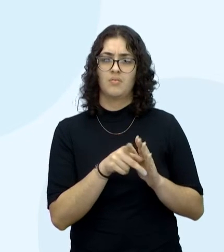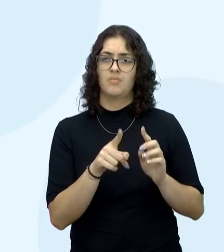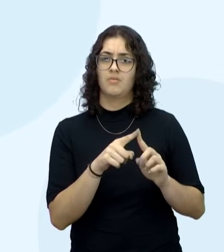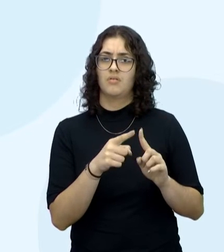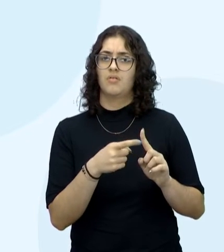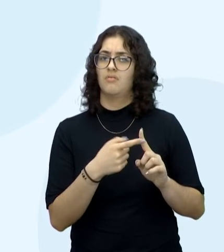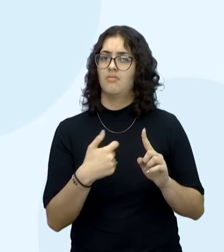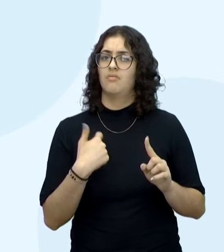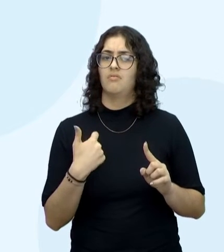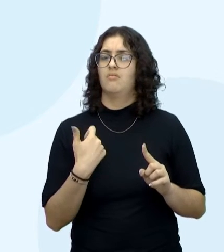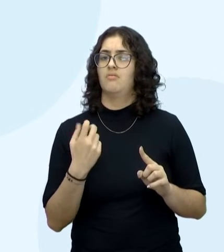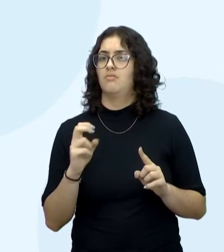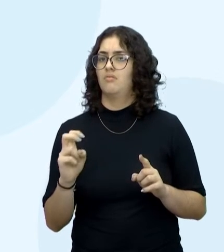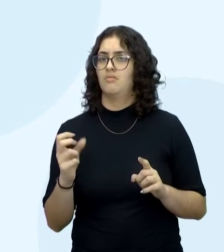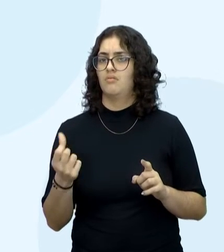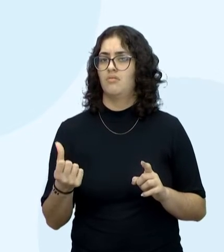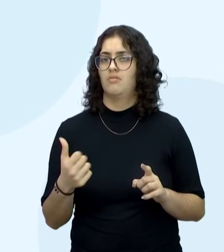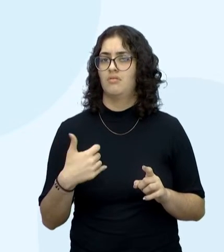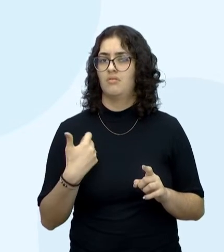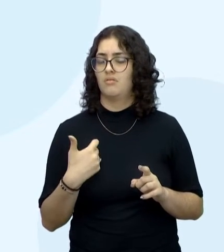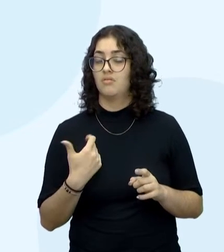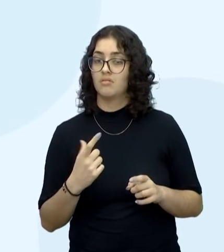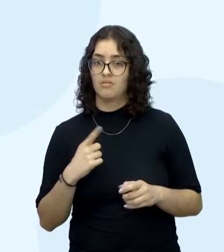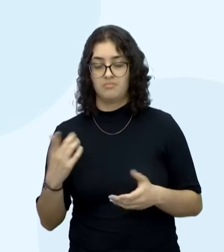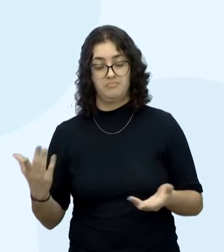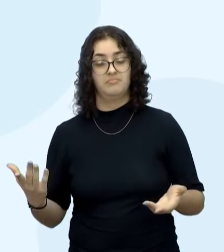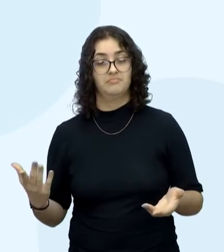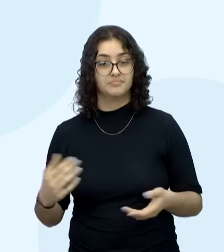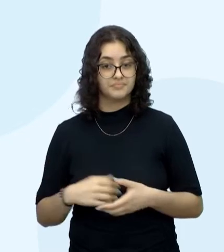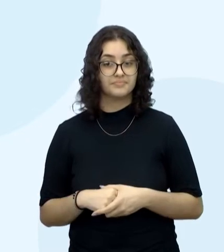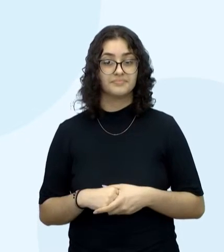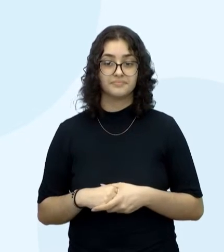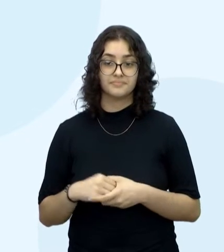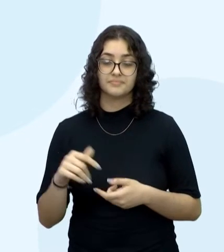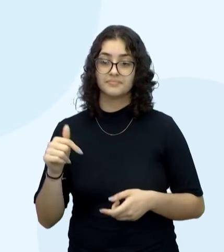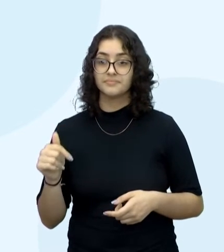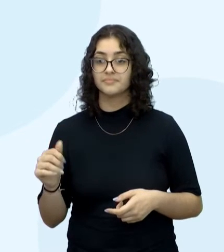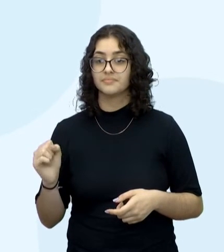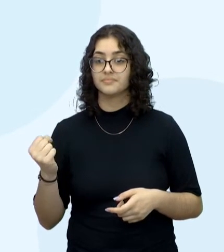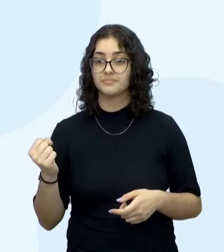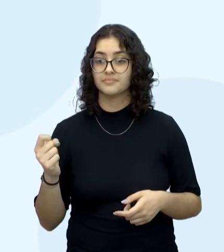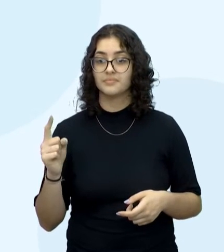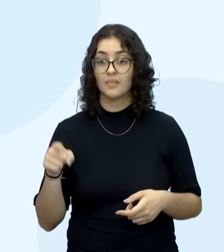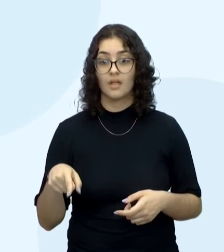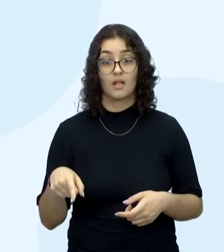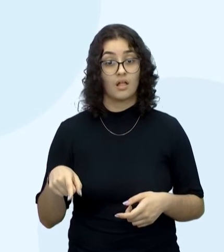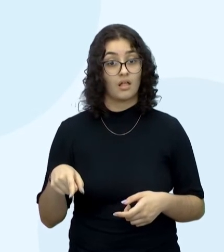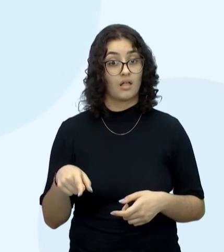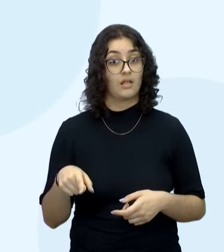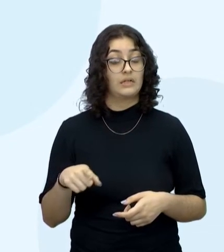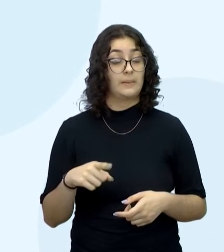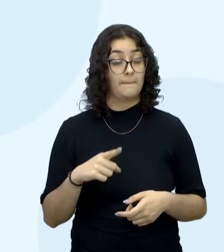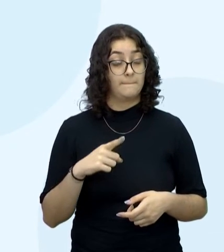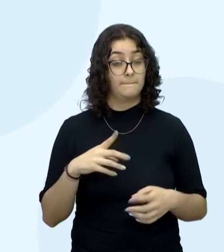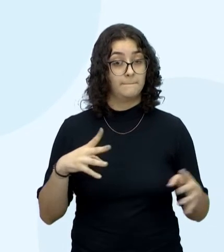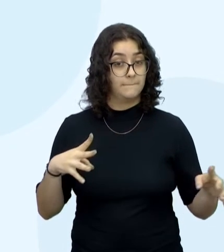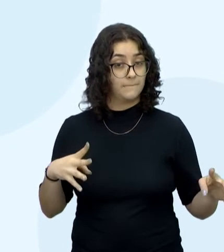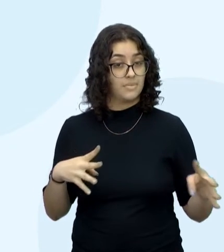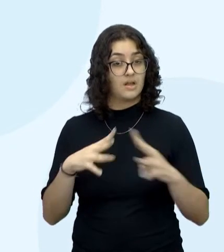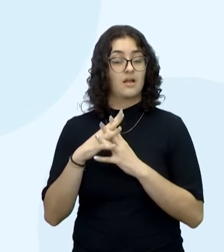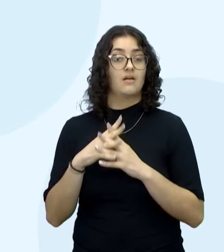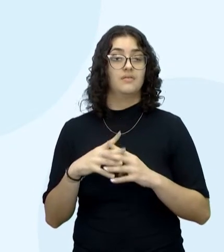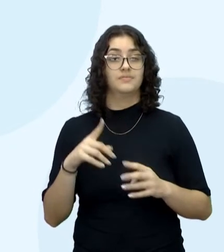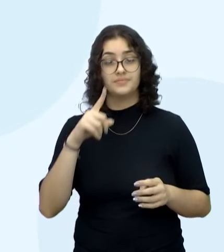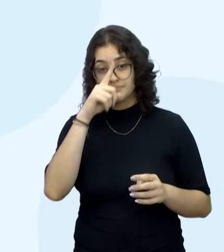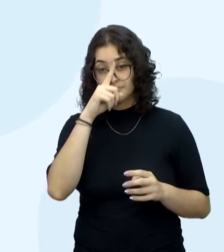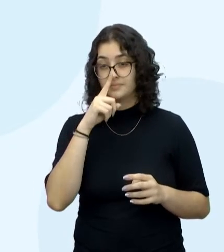com 5 anos de idade, 6 há casos, né? 7, 8. Então, isso é extremamente grave, certo?